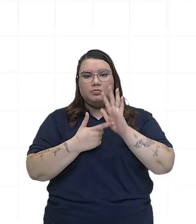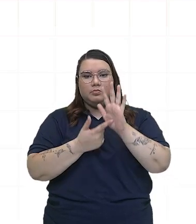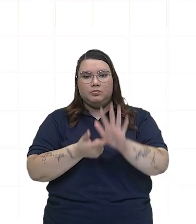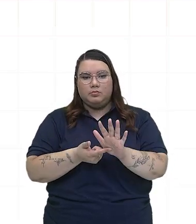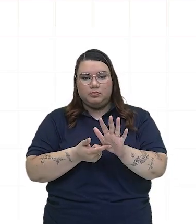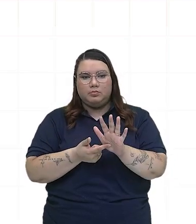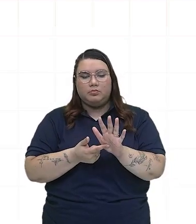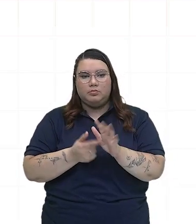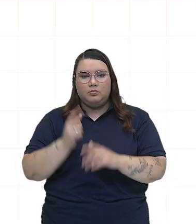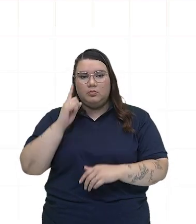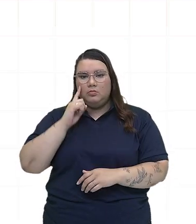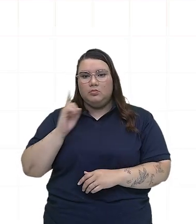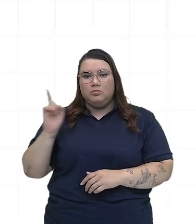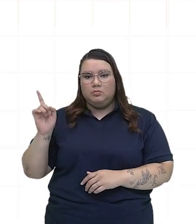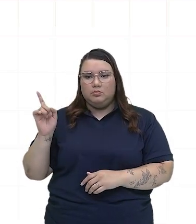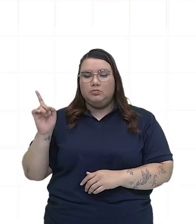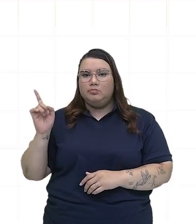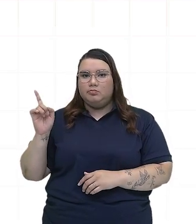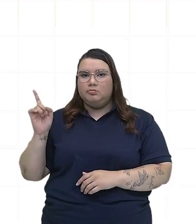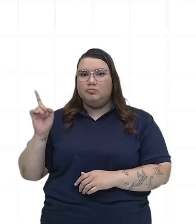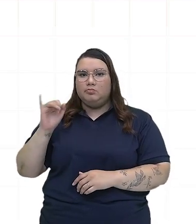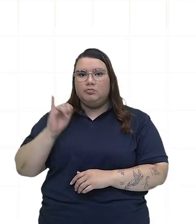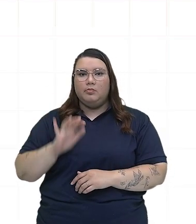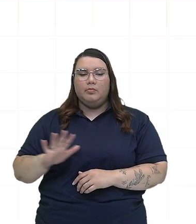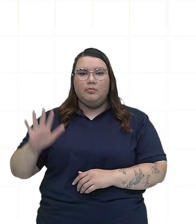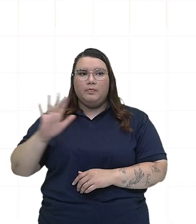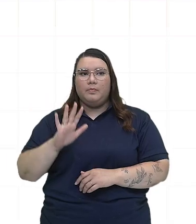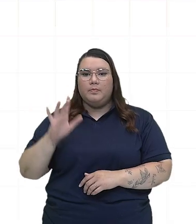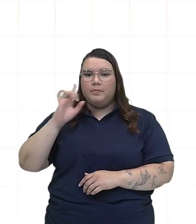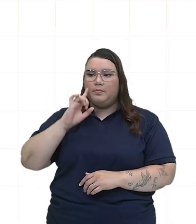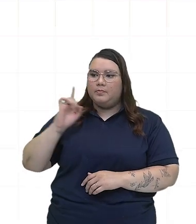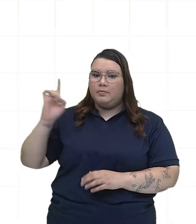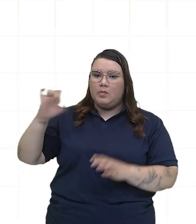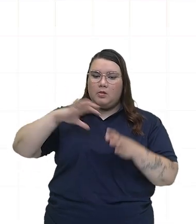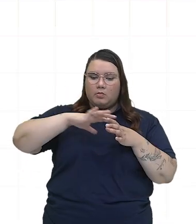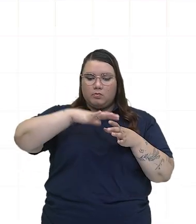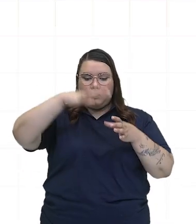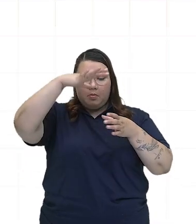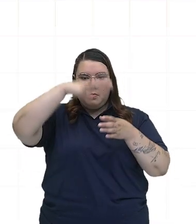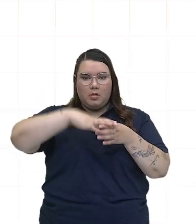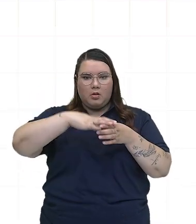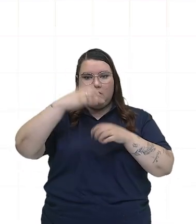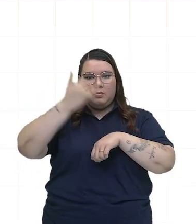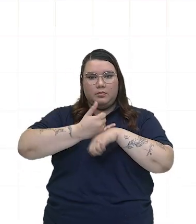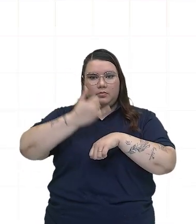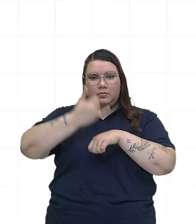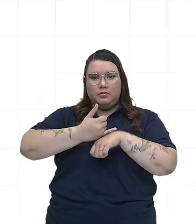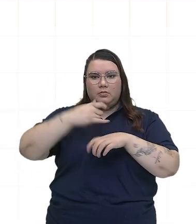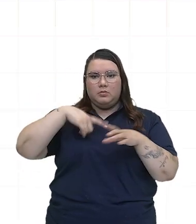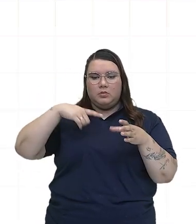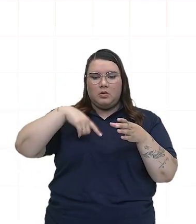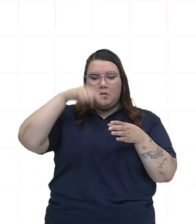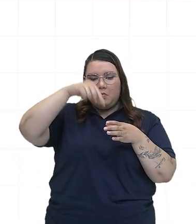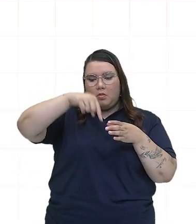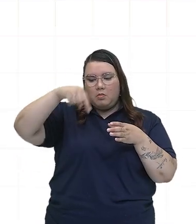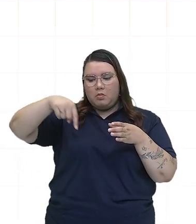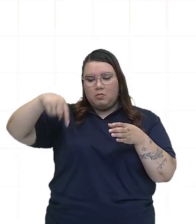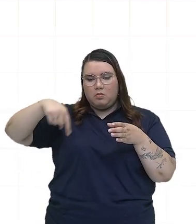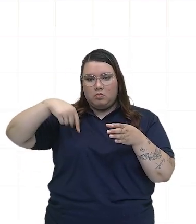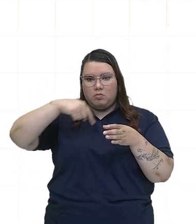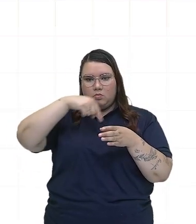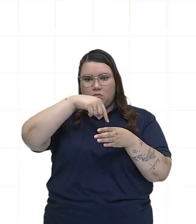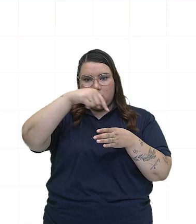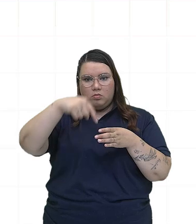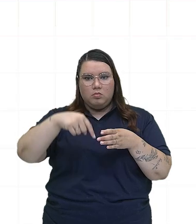localizado o Superpoço Profundo de Kola, essa tampa de metal, né, que veda ali a